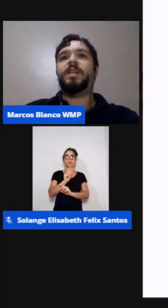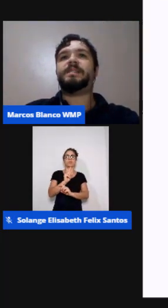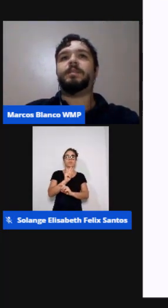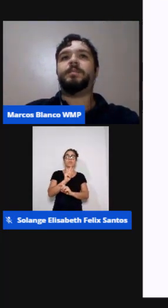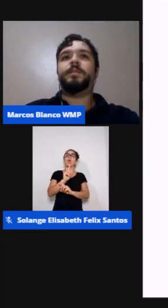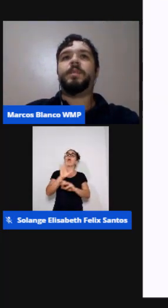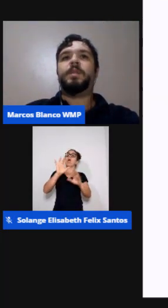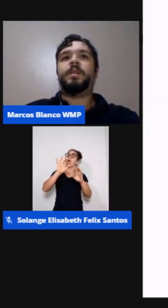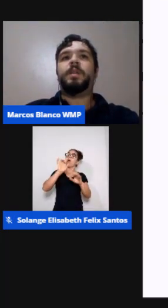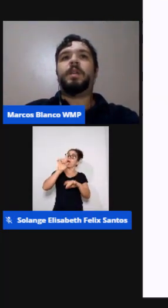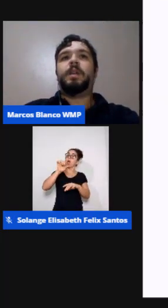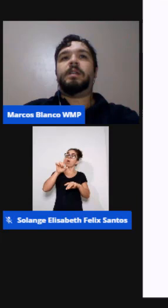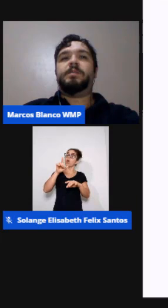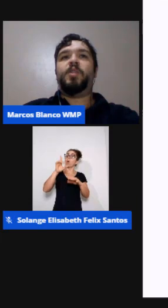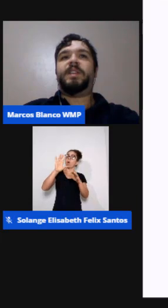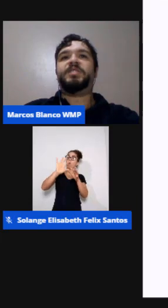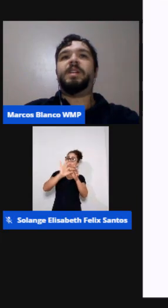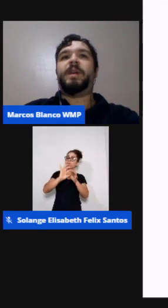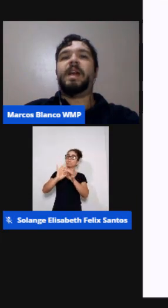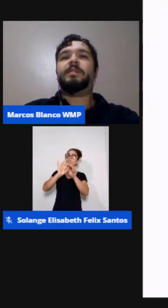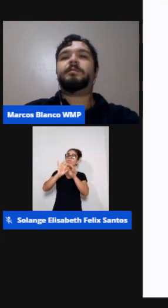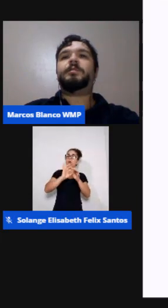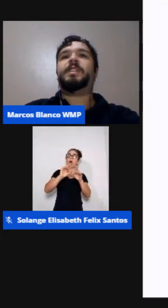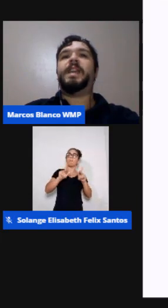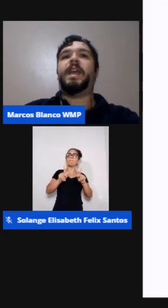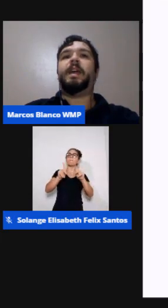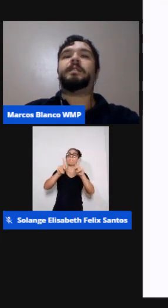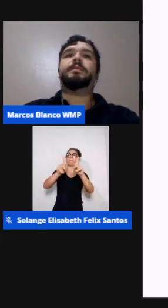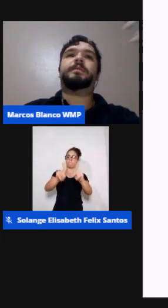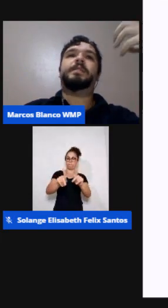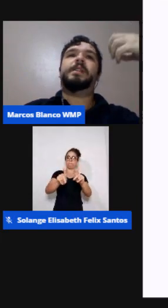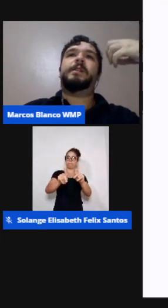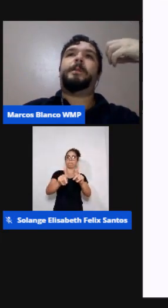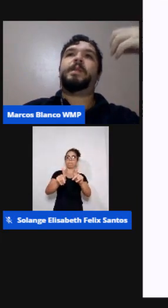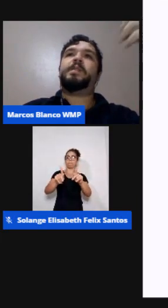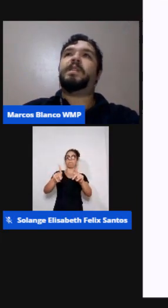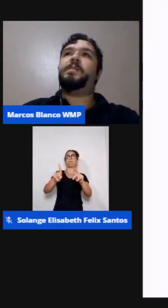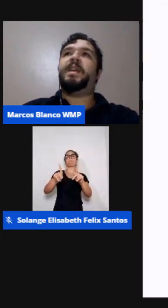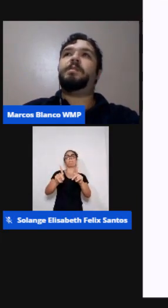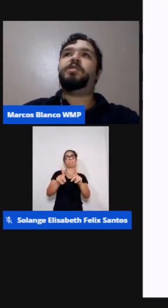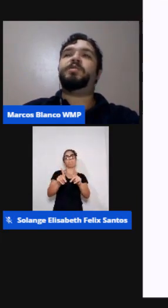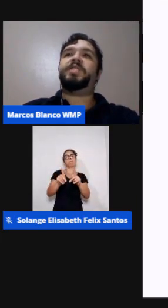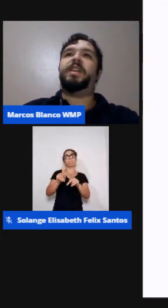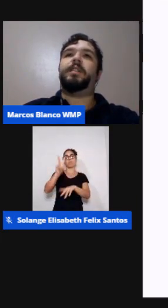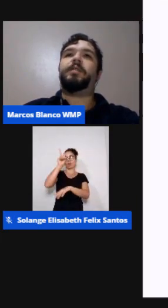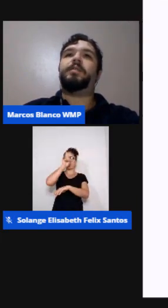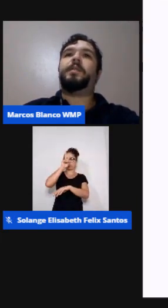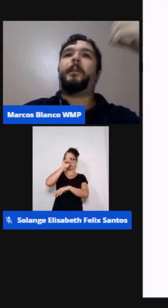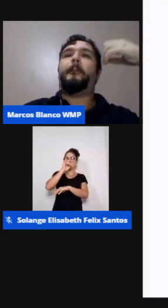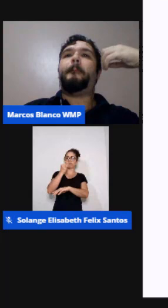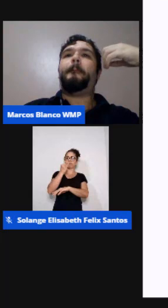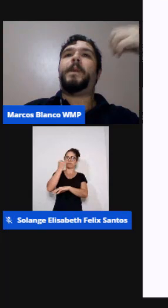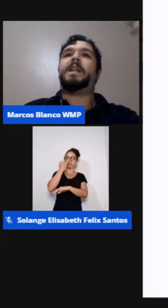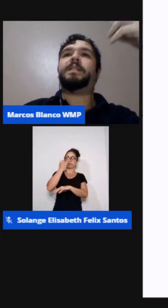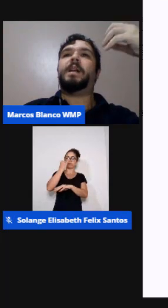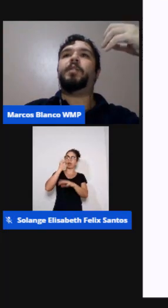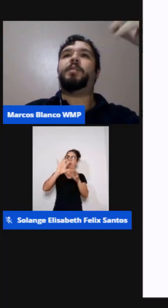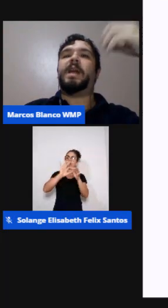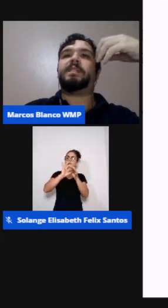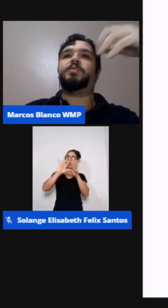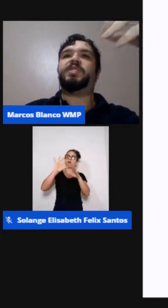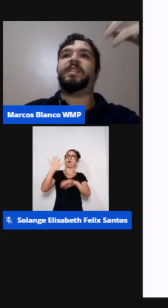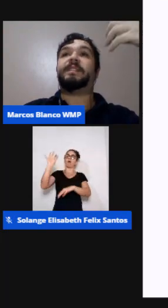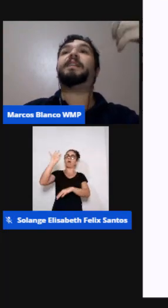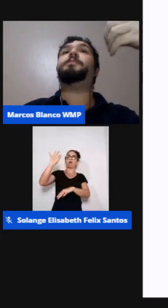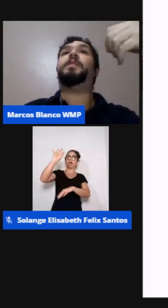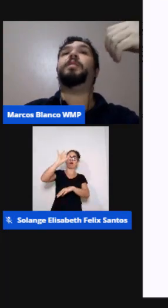aliado da população. Importante lembrar que liberamos mosquitos. Mata